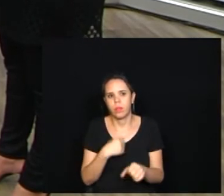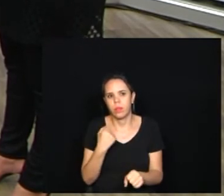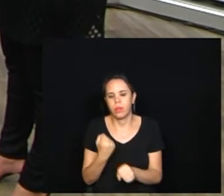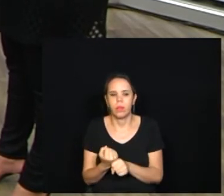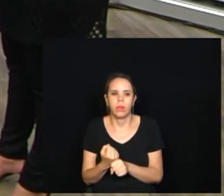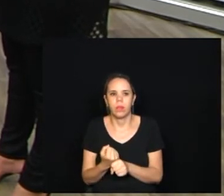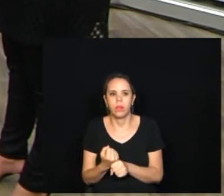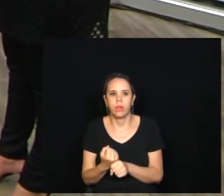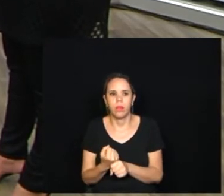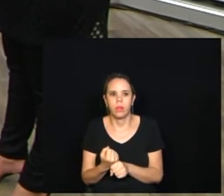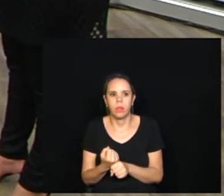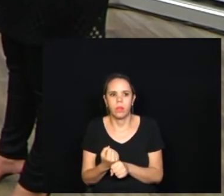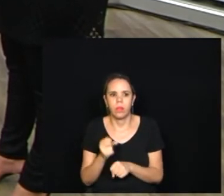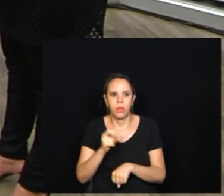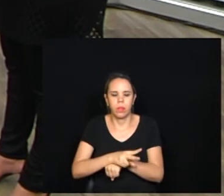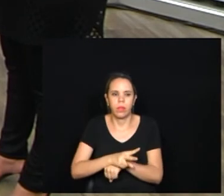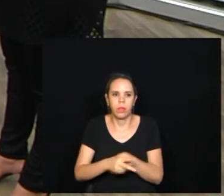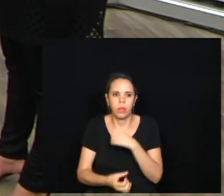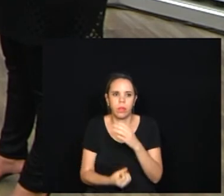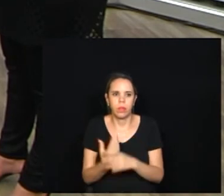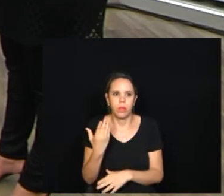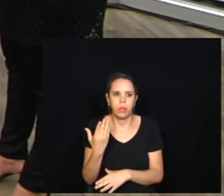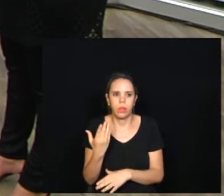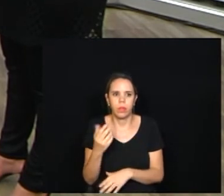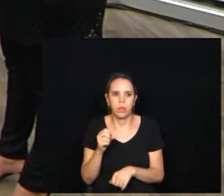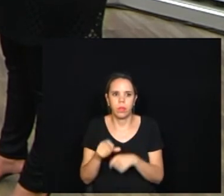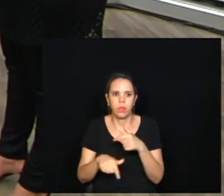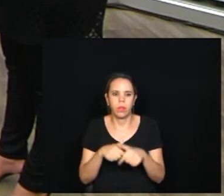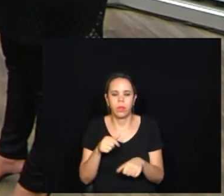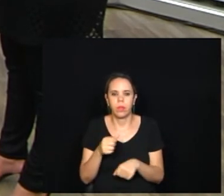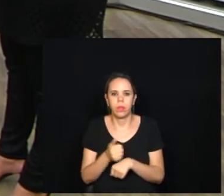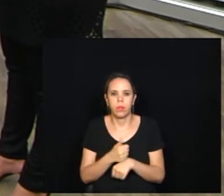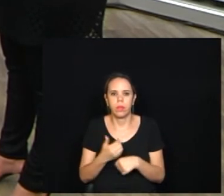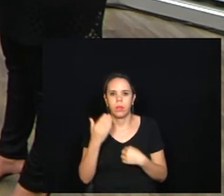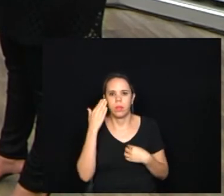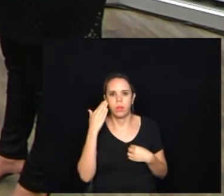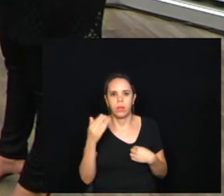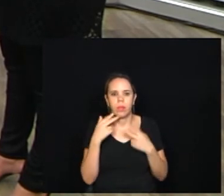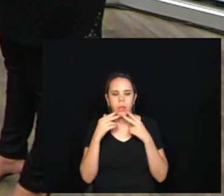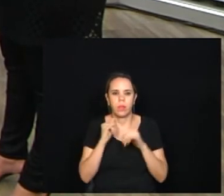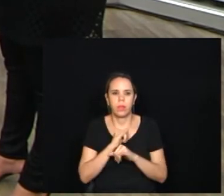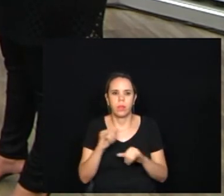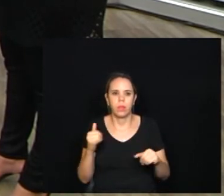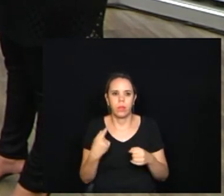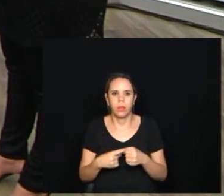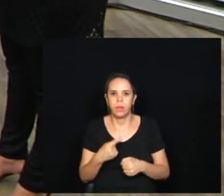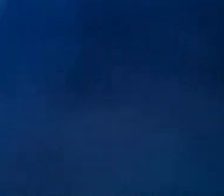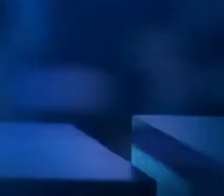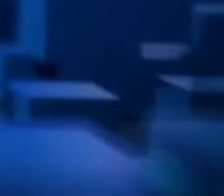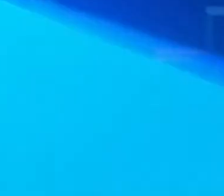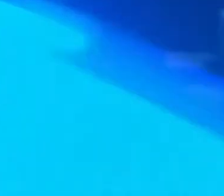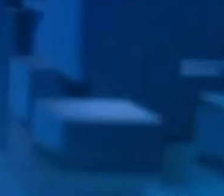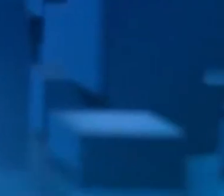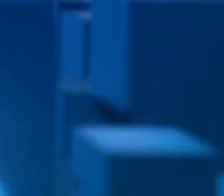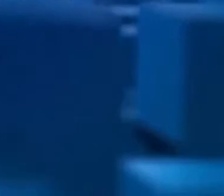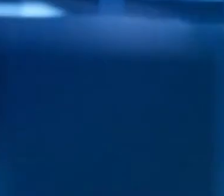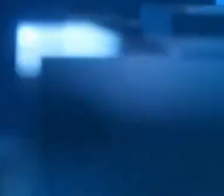em relação às vagas criadas de emprego. Mina Abreu, muito obrigado pelas notícias da Metrópole de Campinas.